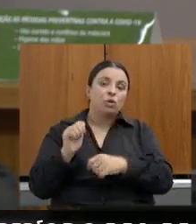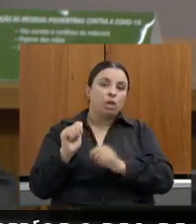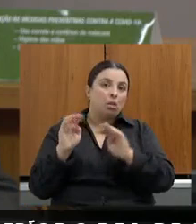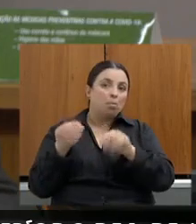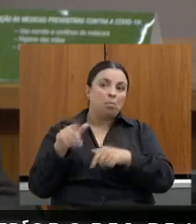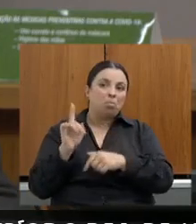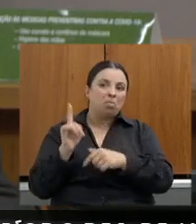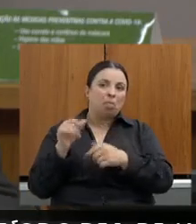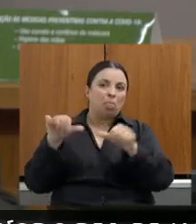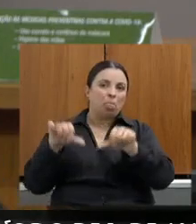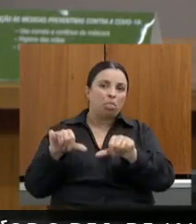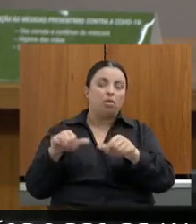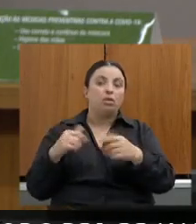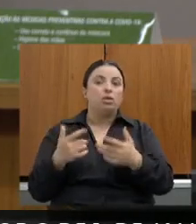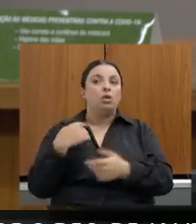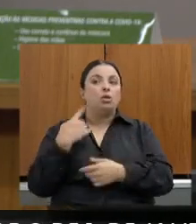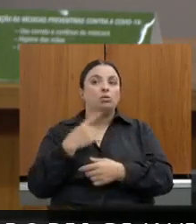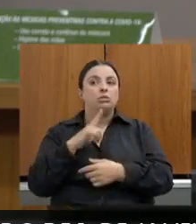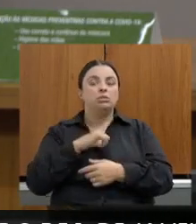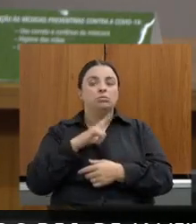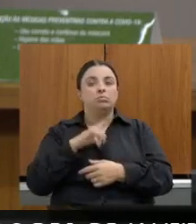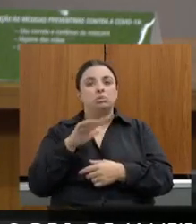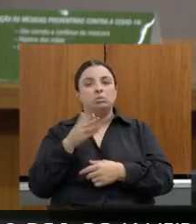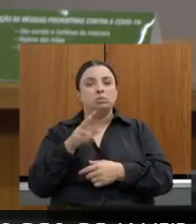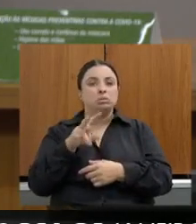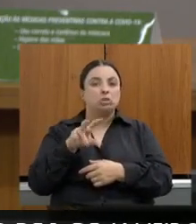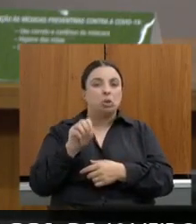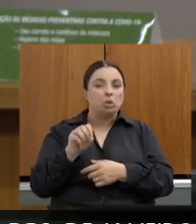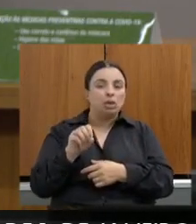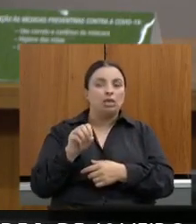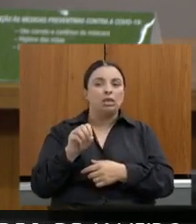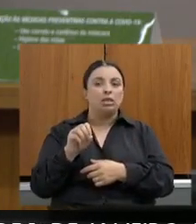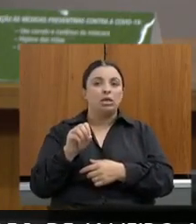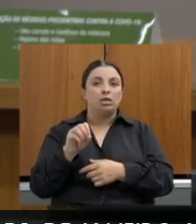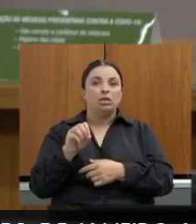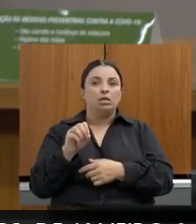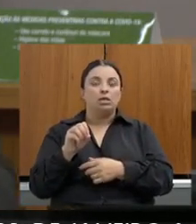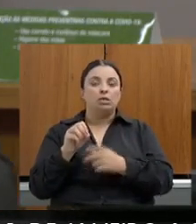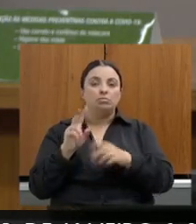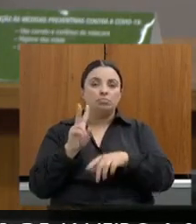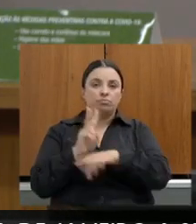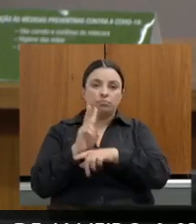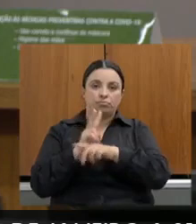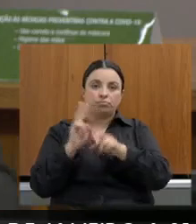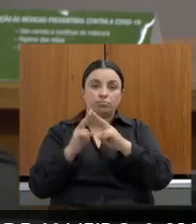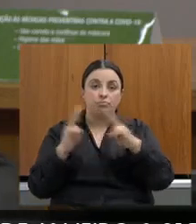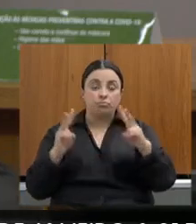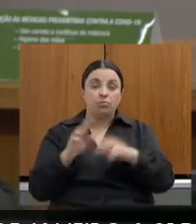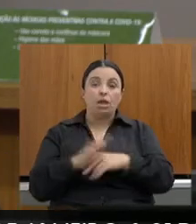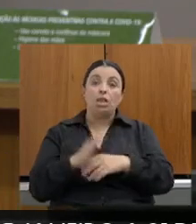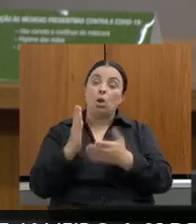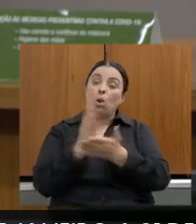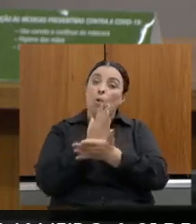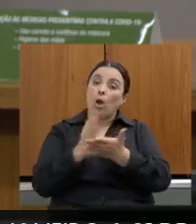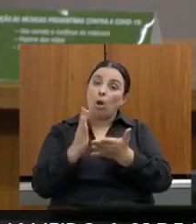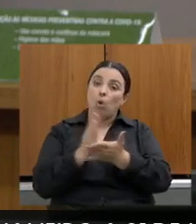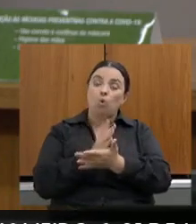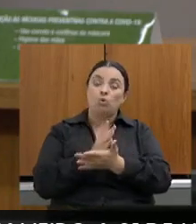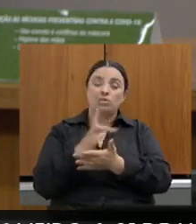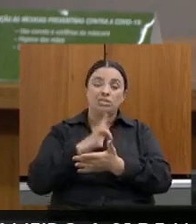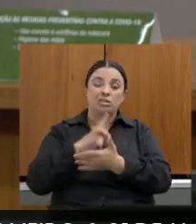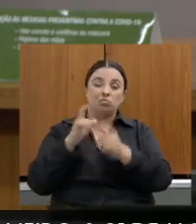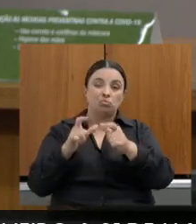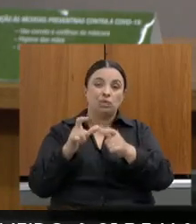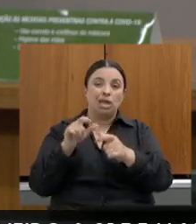estamos aí com mais de 50 unidades implantadas estão tem um lugar que está havendo aí